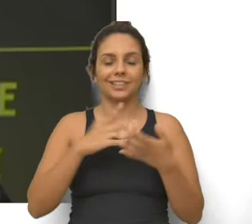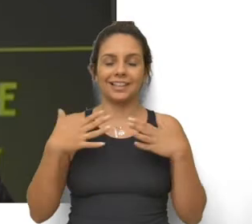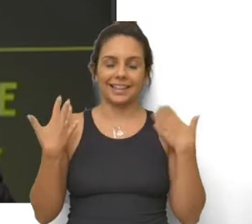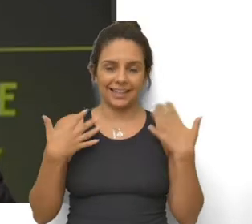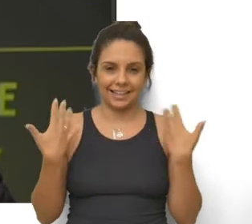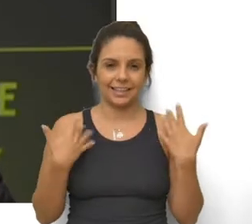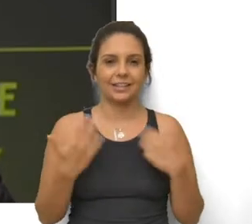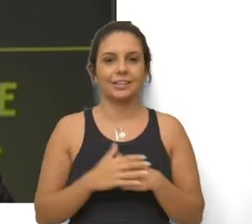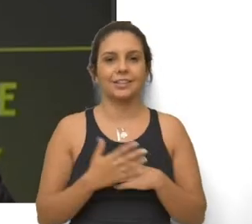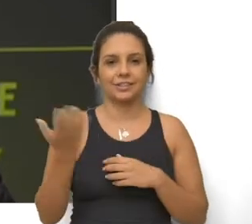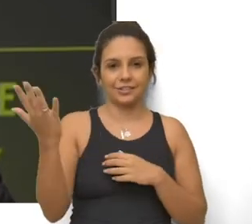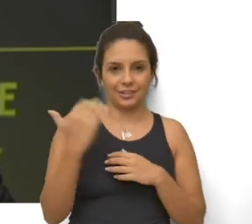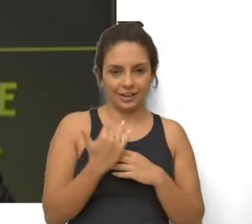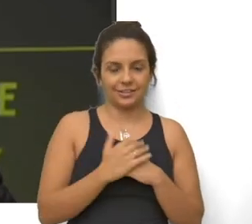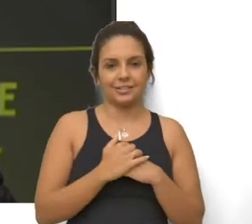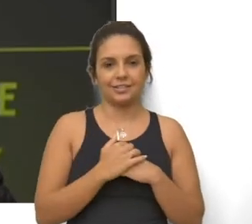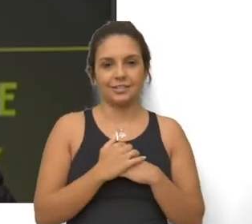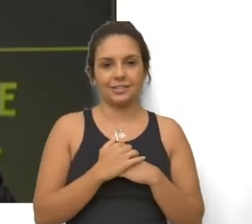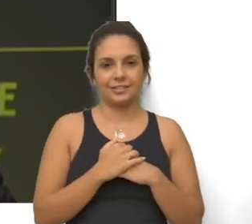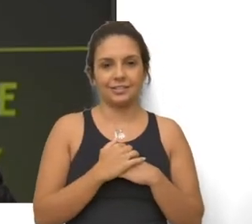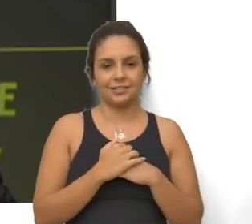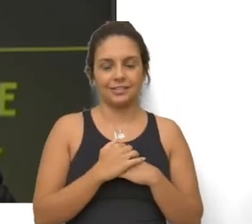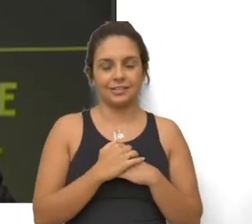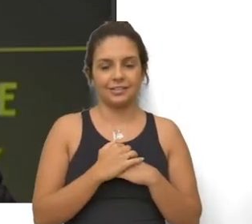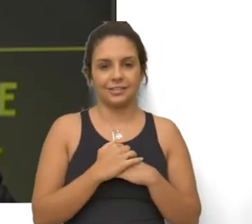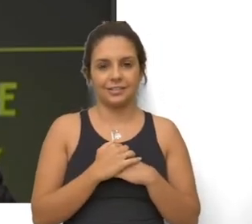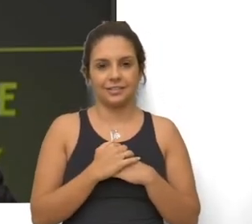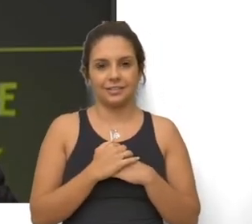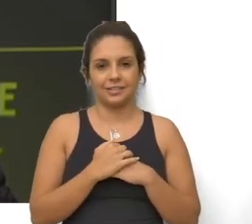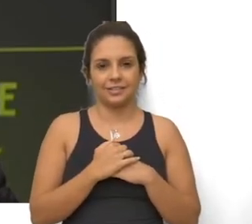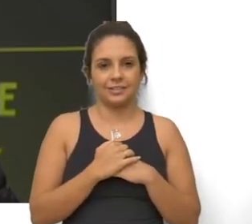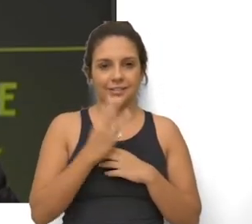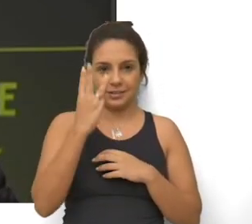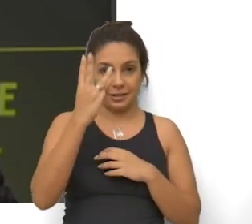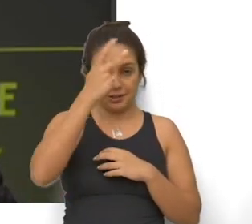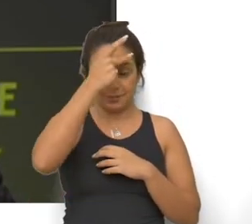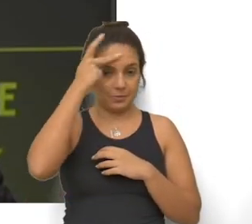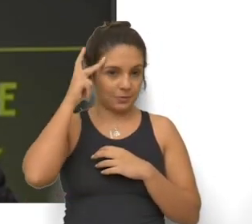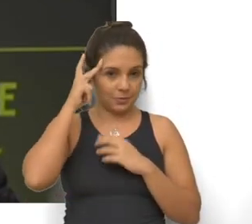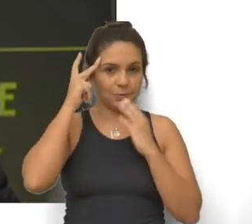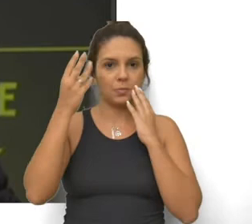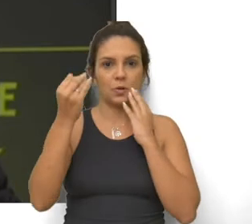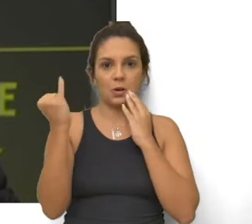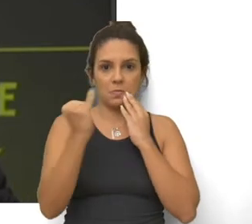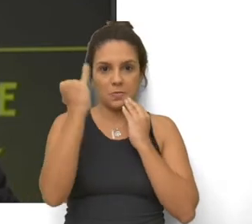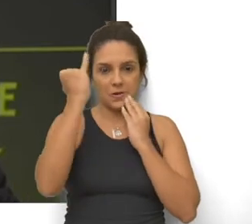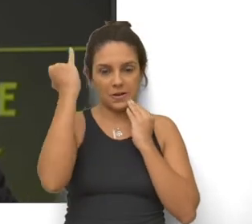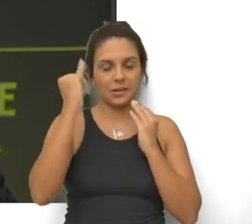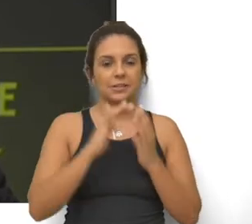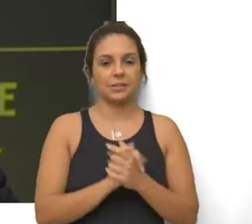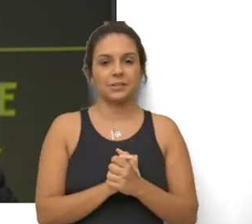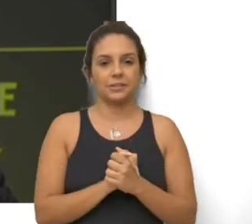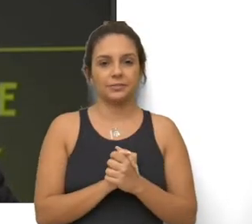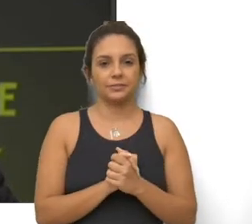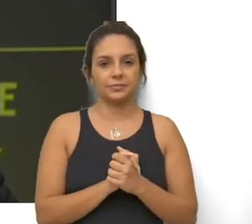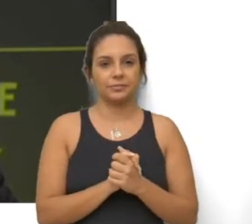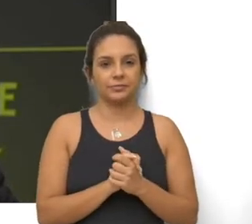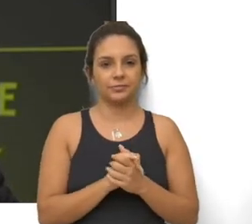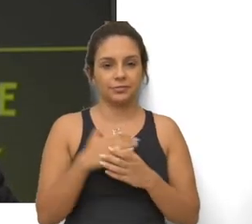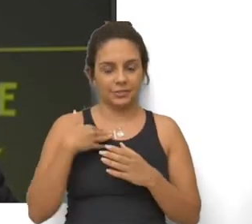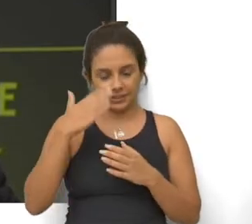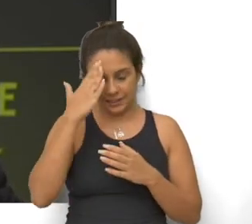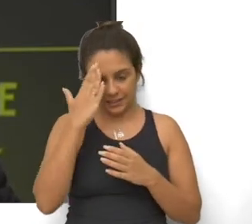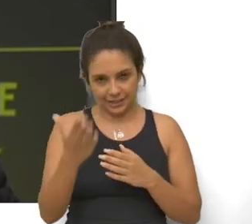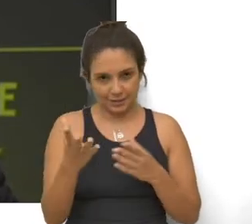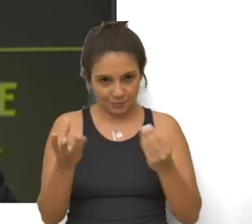alegria de de levar a vocês 3 pessoas muito importantes e que eu